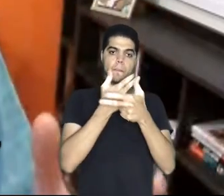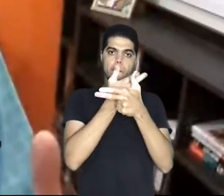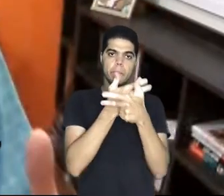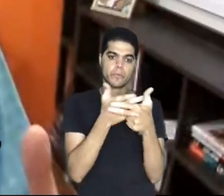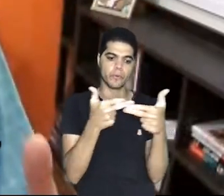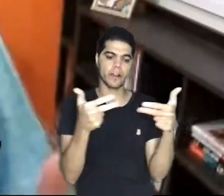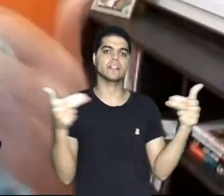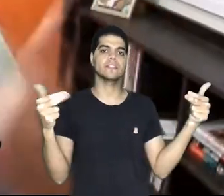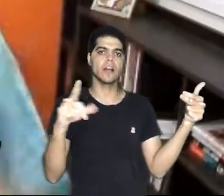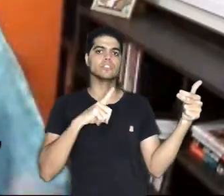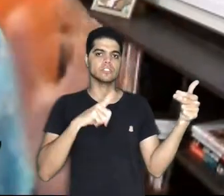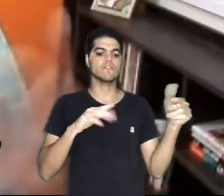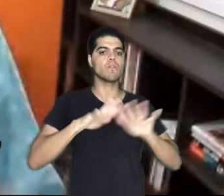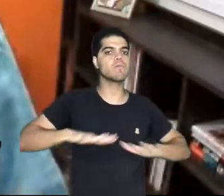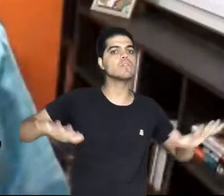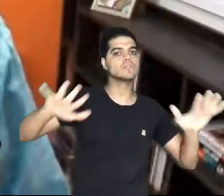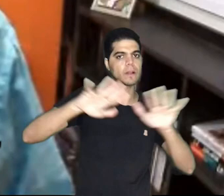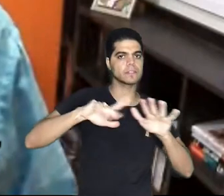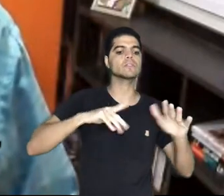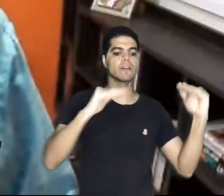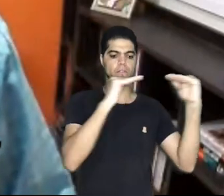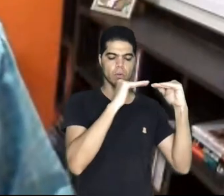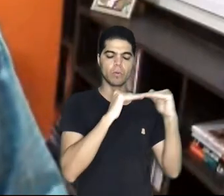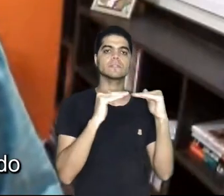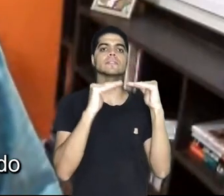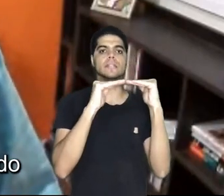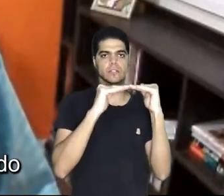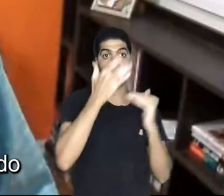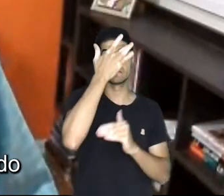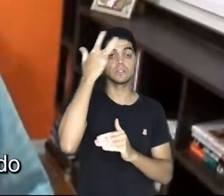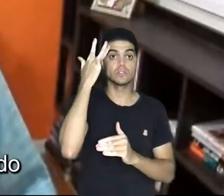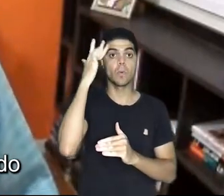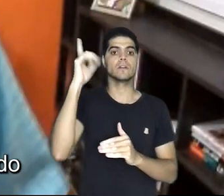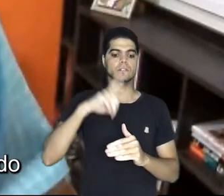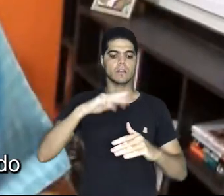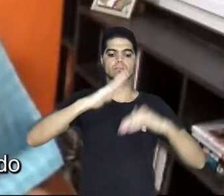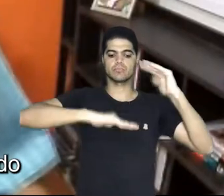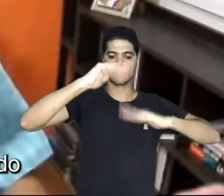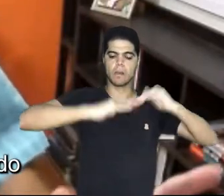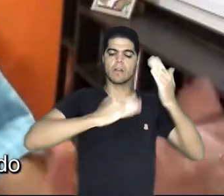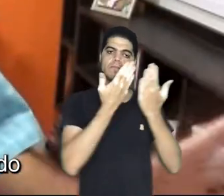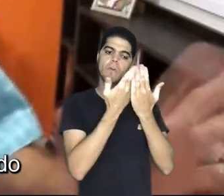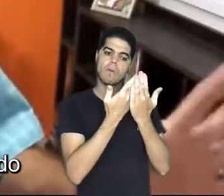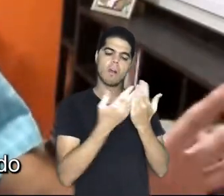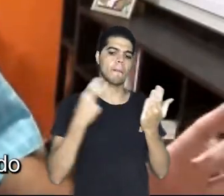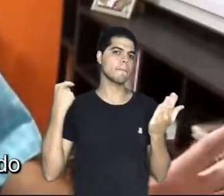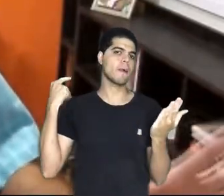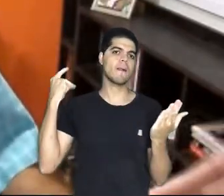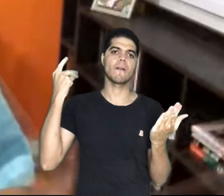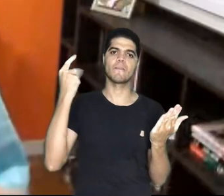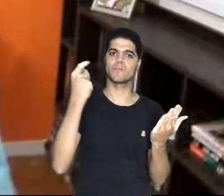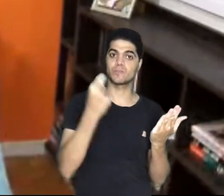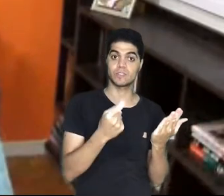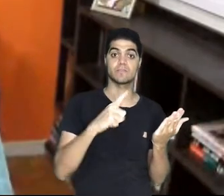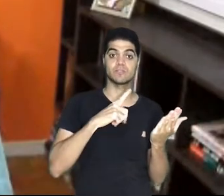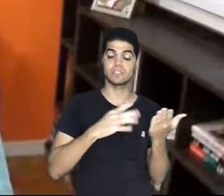pluralidade espacial que, repito, já é consenso entre os historiadores há muito tempo, embora esse consenso não tenha resultado